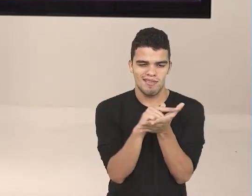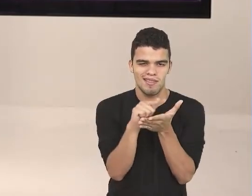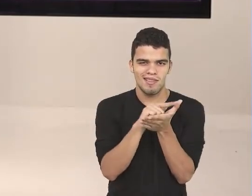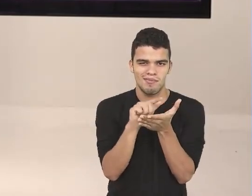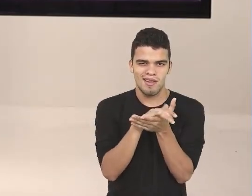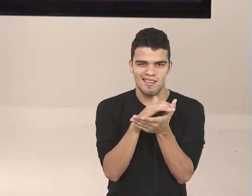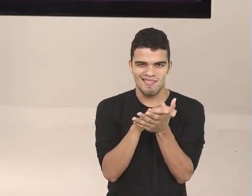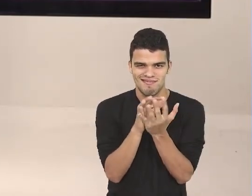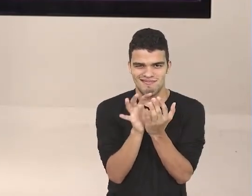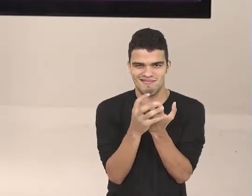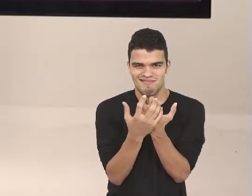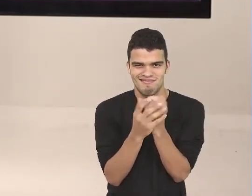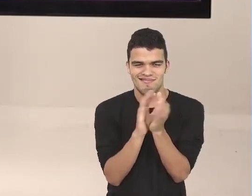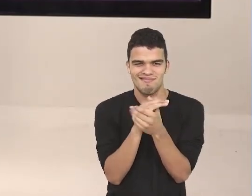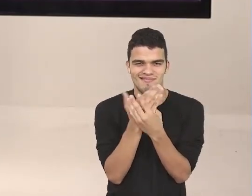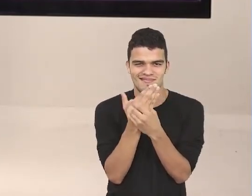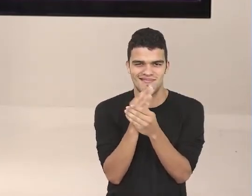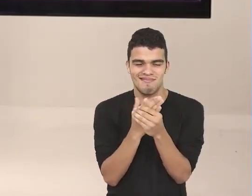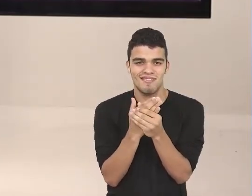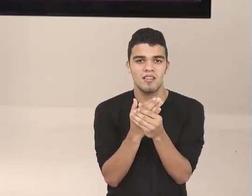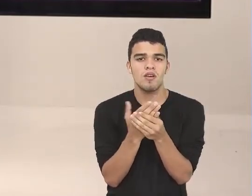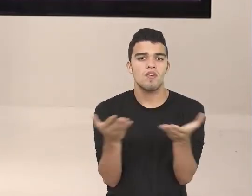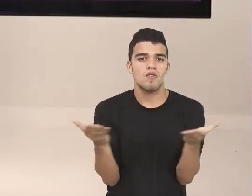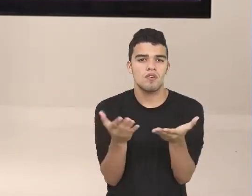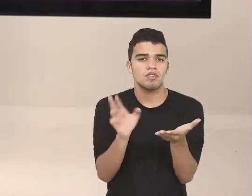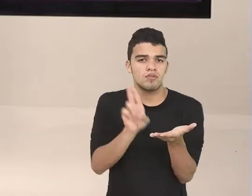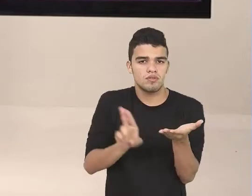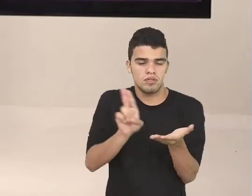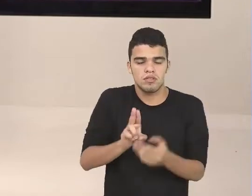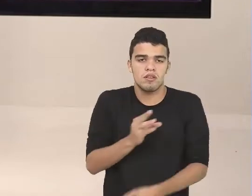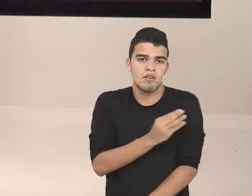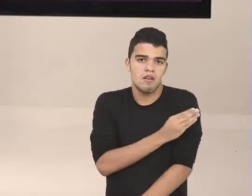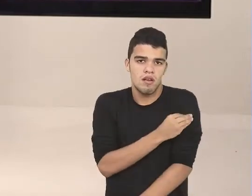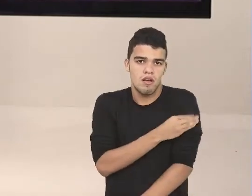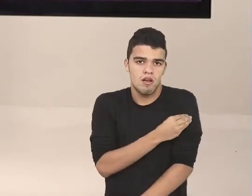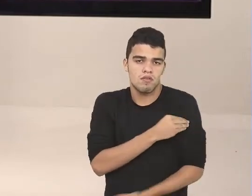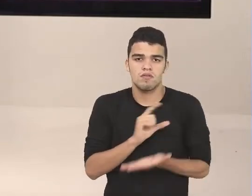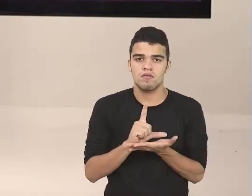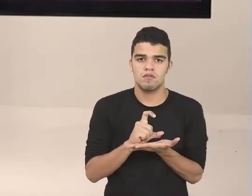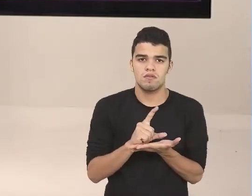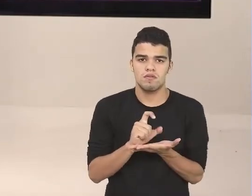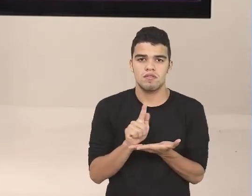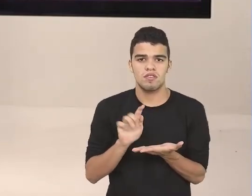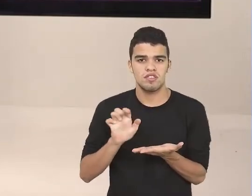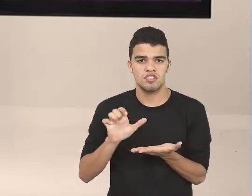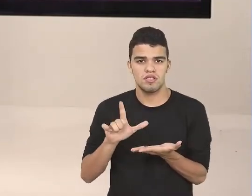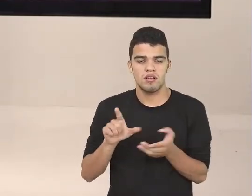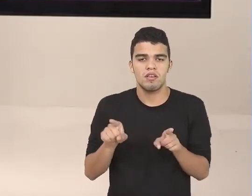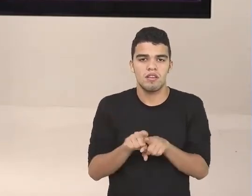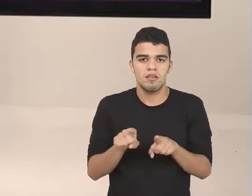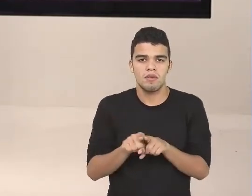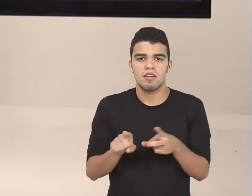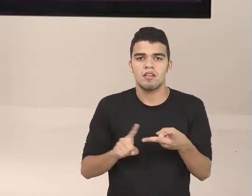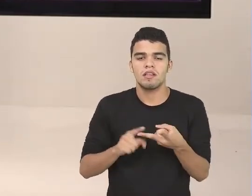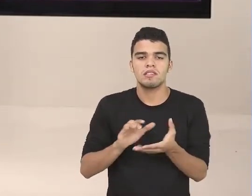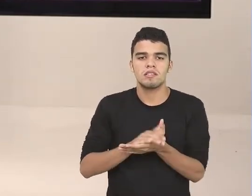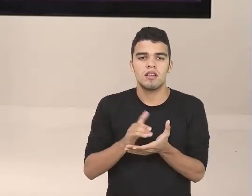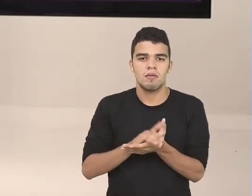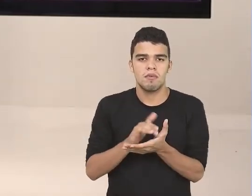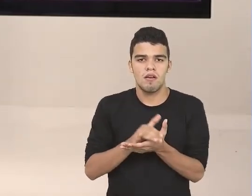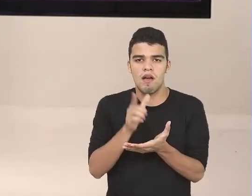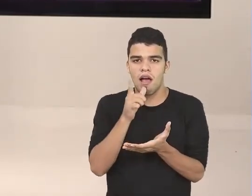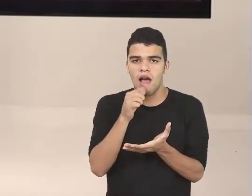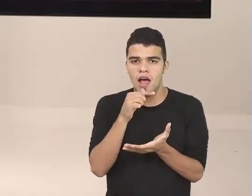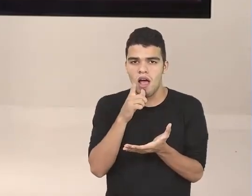Hoje a gente utiliza muito o álcool em gel e o sabão com água. A gente usa para lavar as mãos,